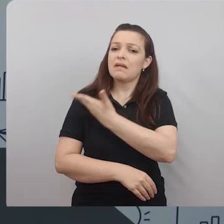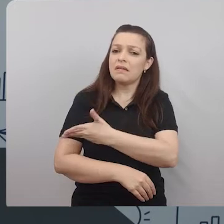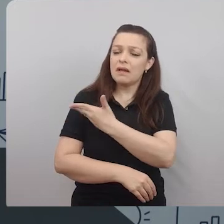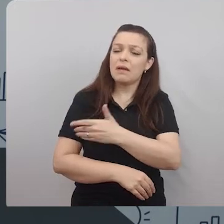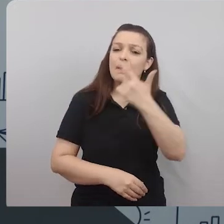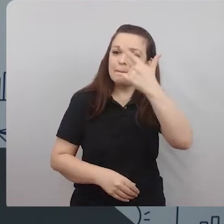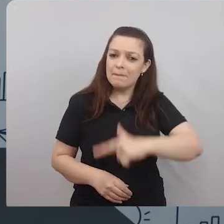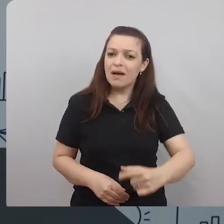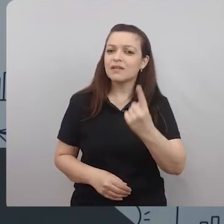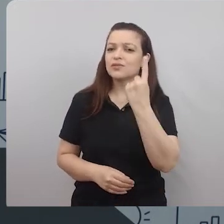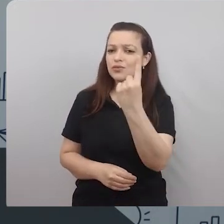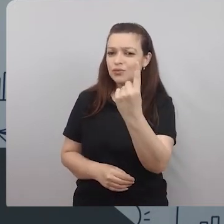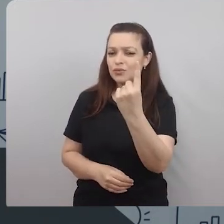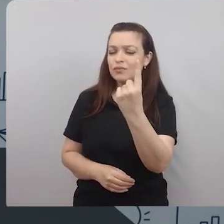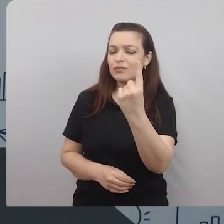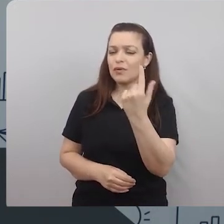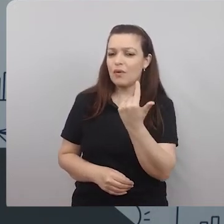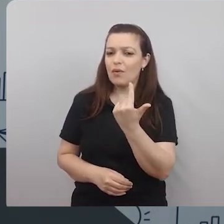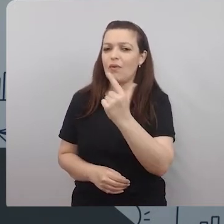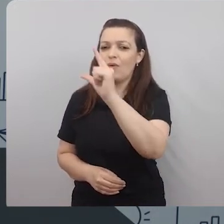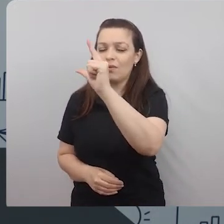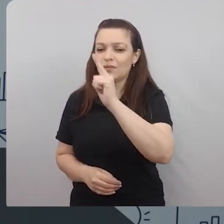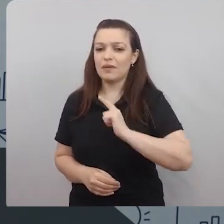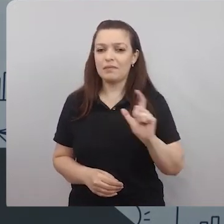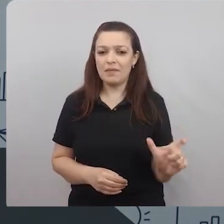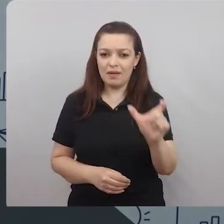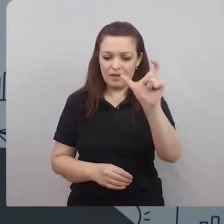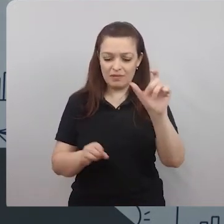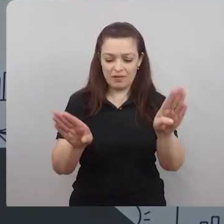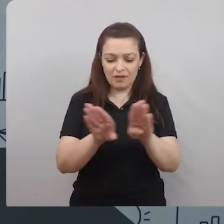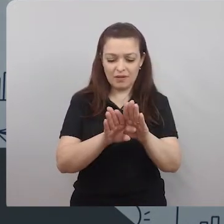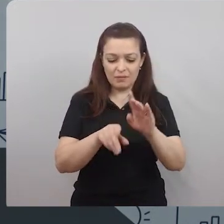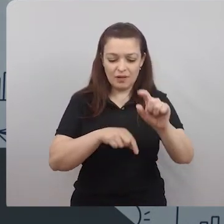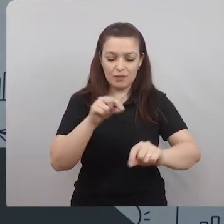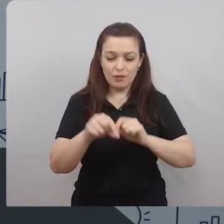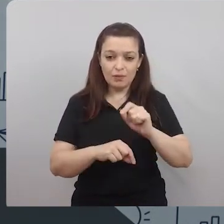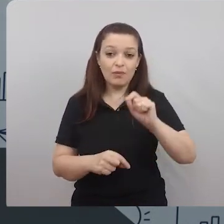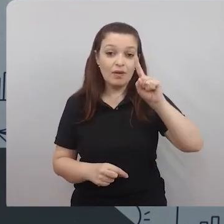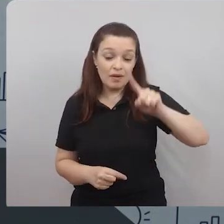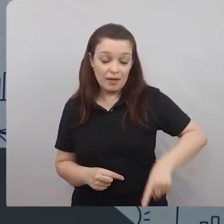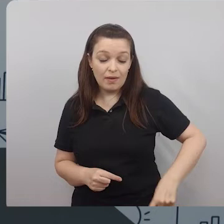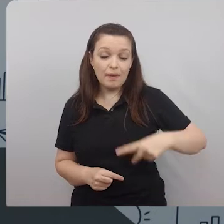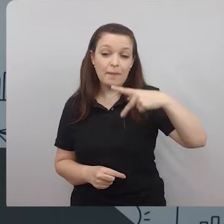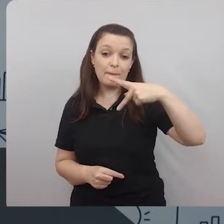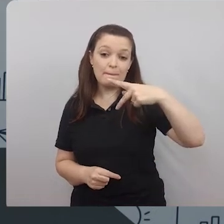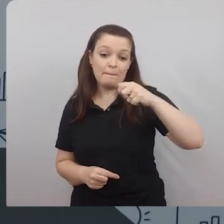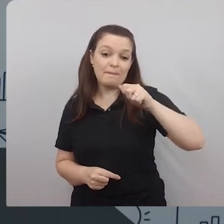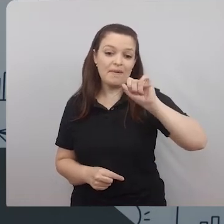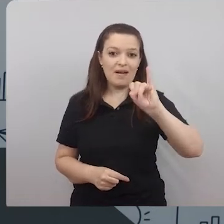treinamos mais, ali vimos mais um traçado de um outro personagem, que era o